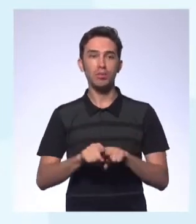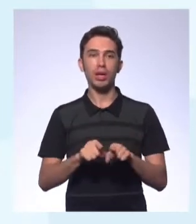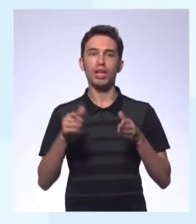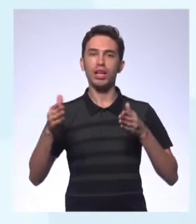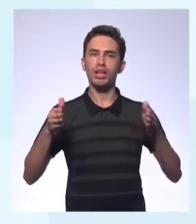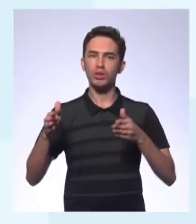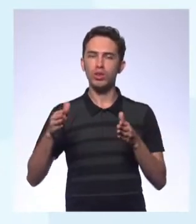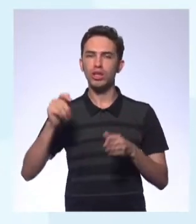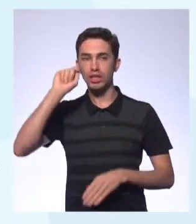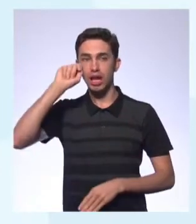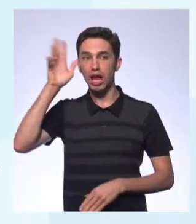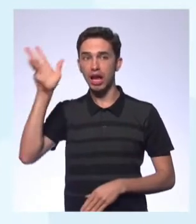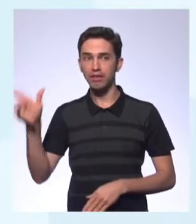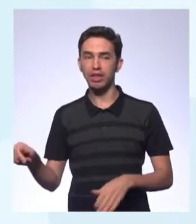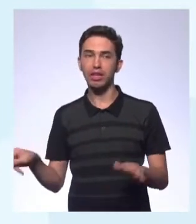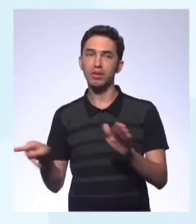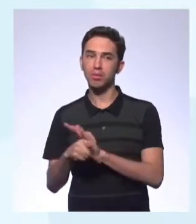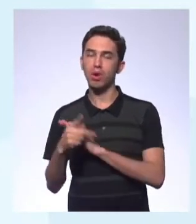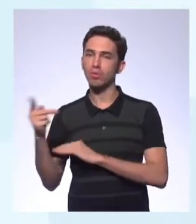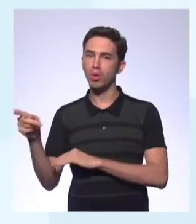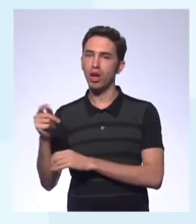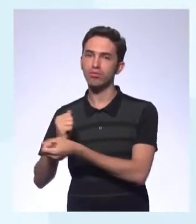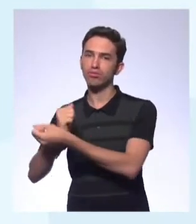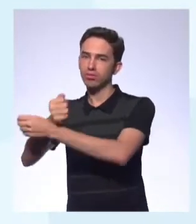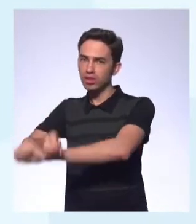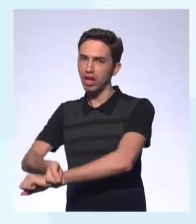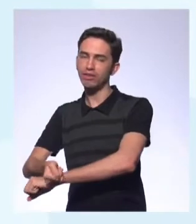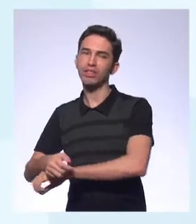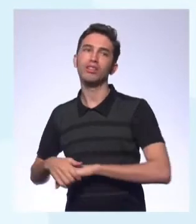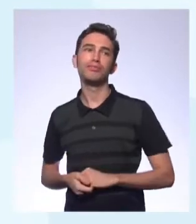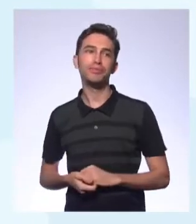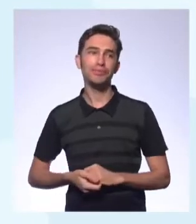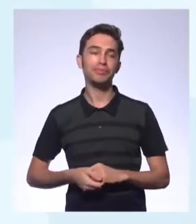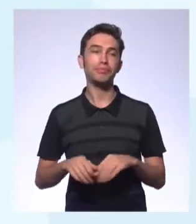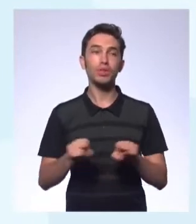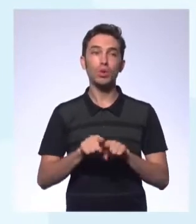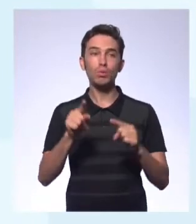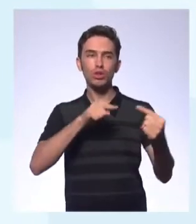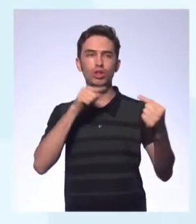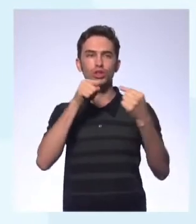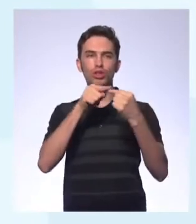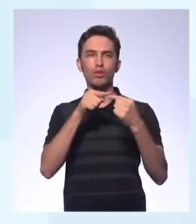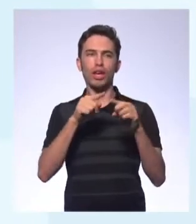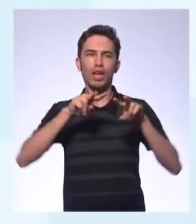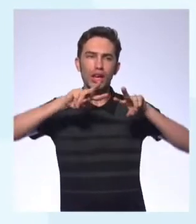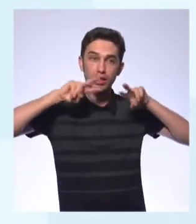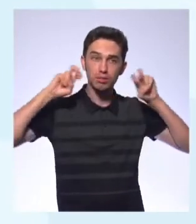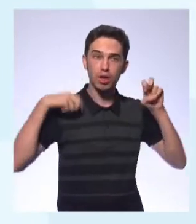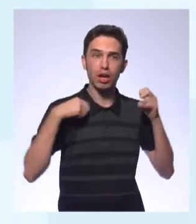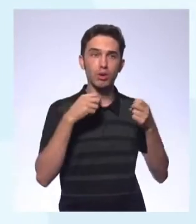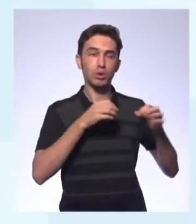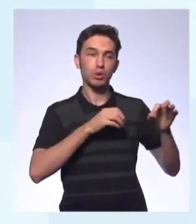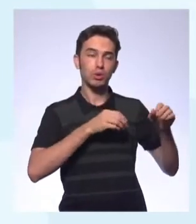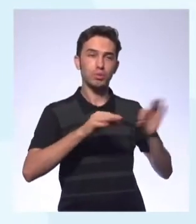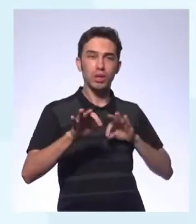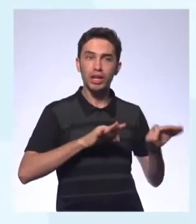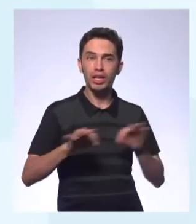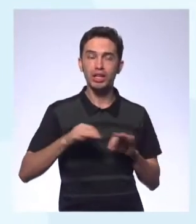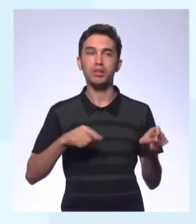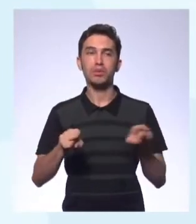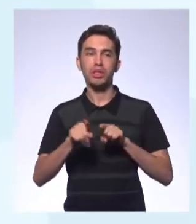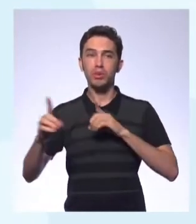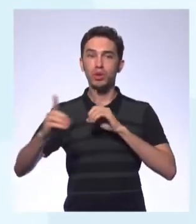de procedência dos escravizados. Objetivos da aula: explorar os mecanismos e dinâmicas